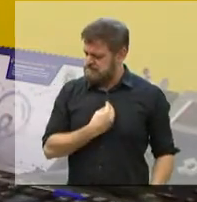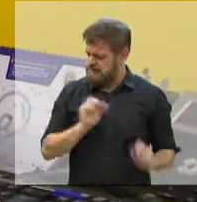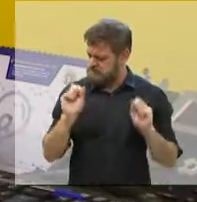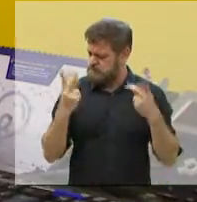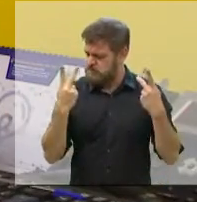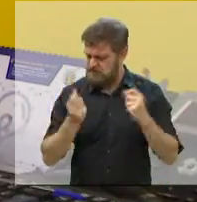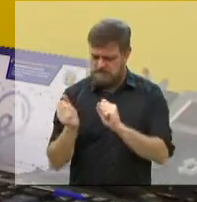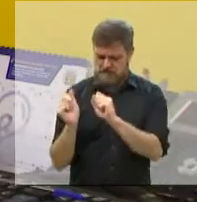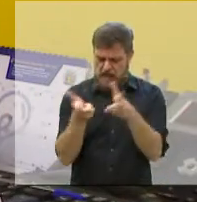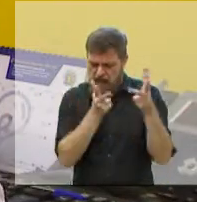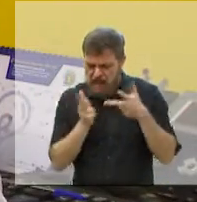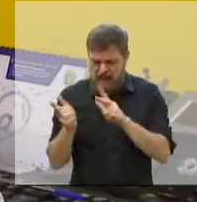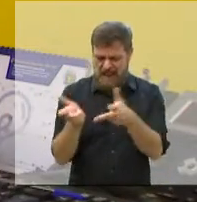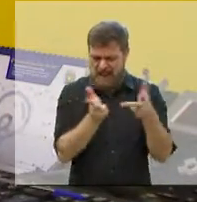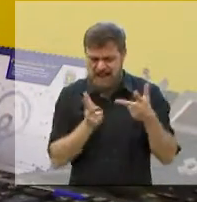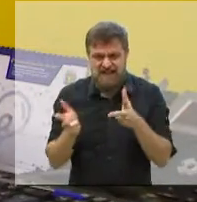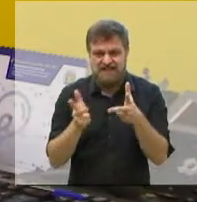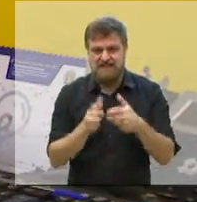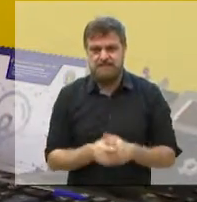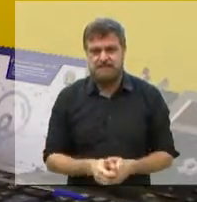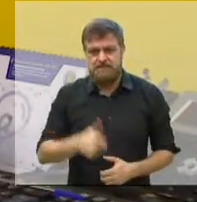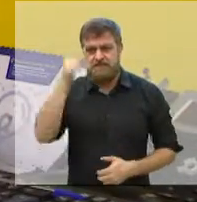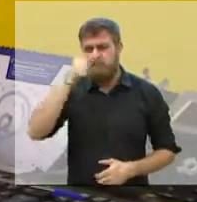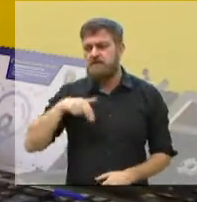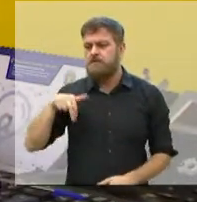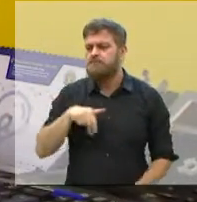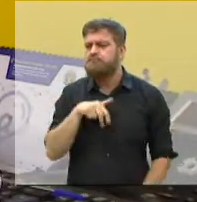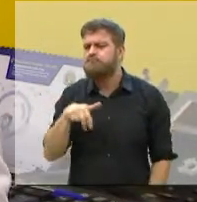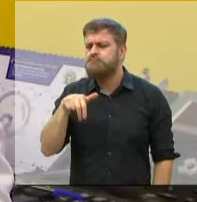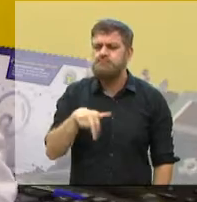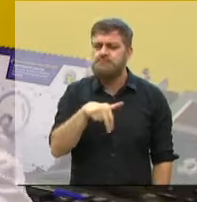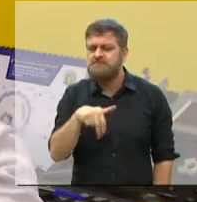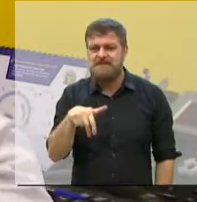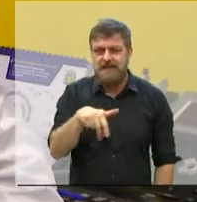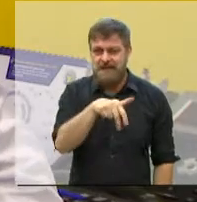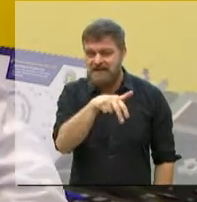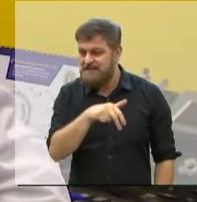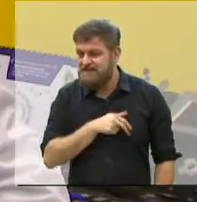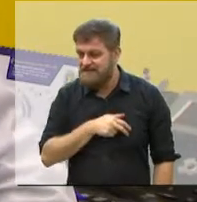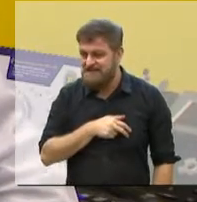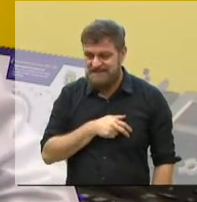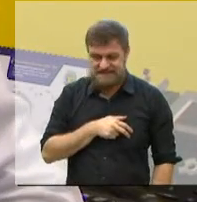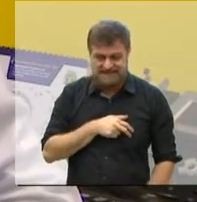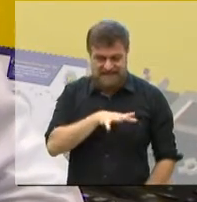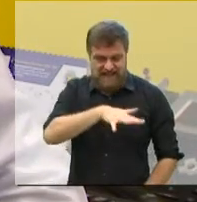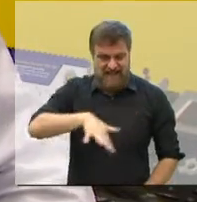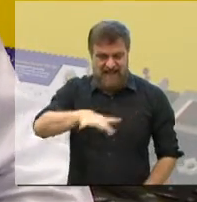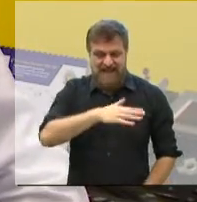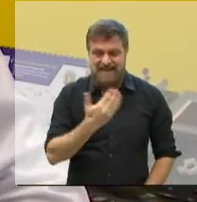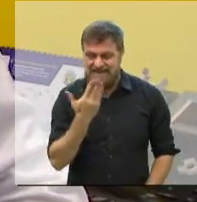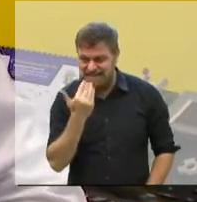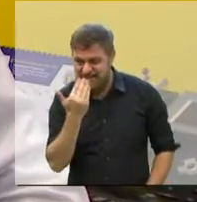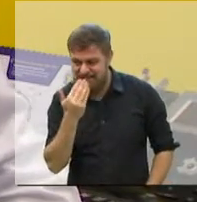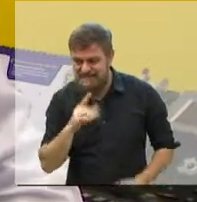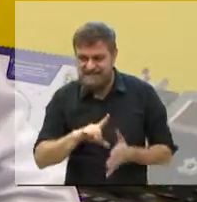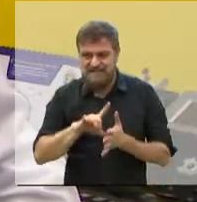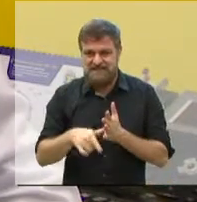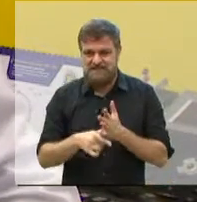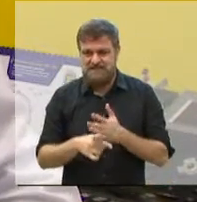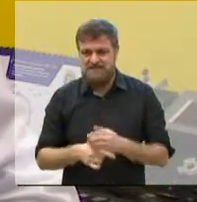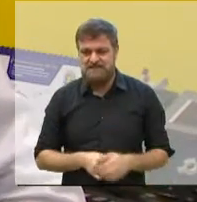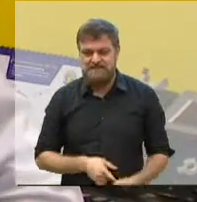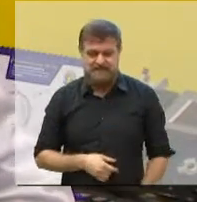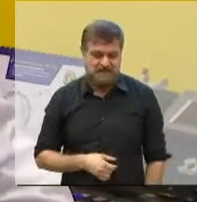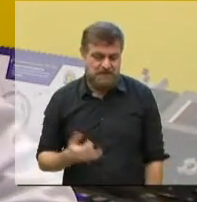aqui? E eu andei muito lá nessas repartições de alimentação, e depois eu comecei